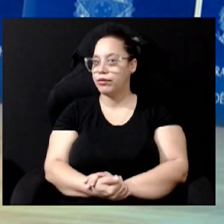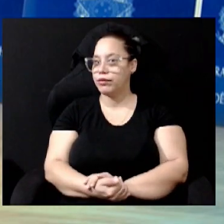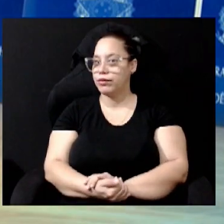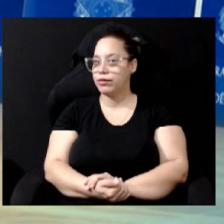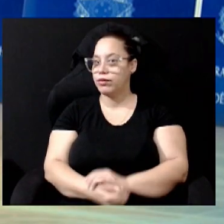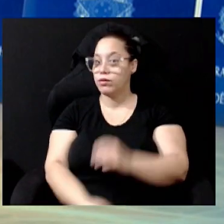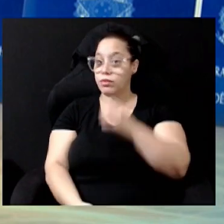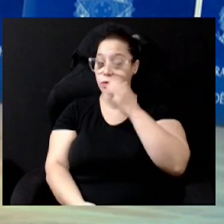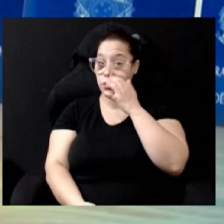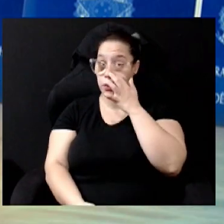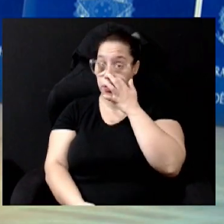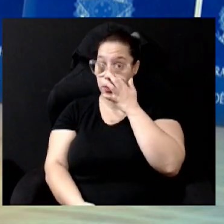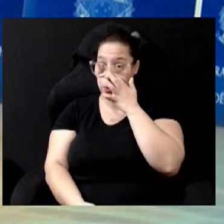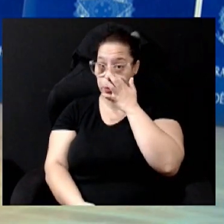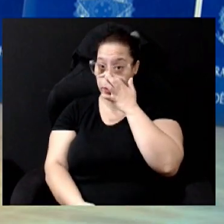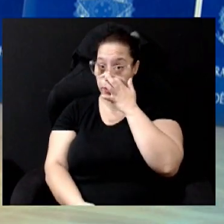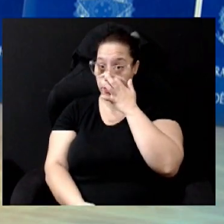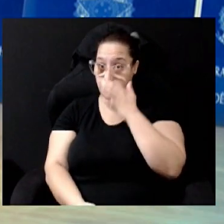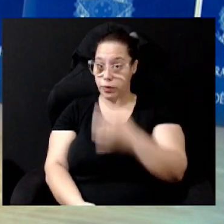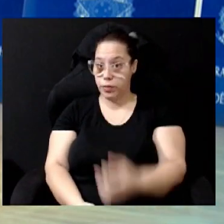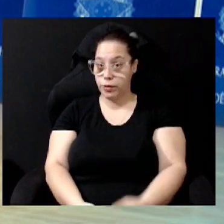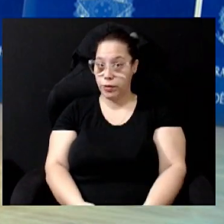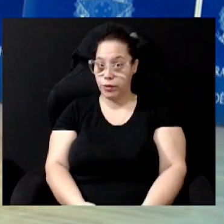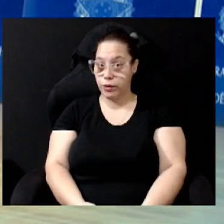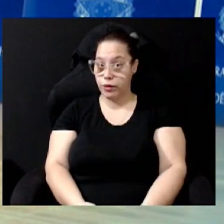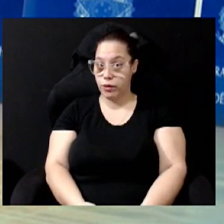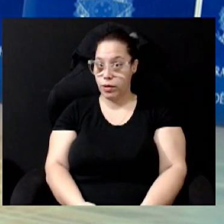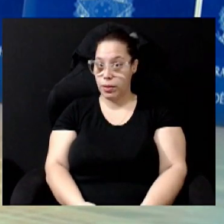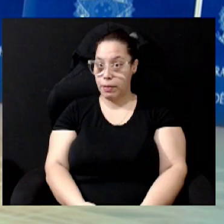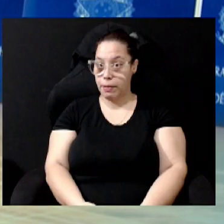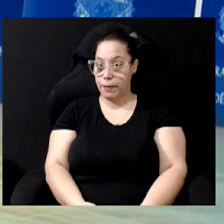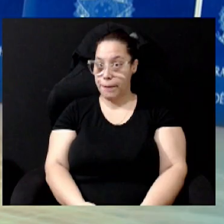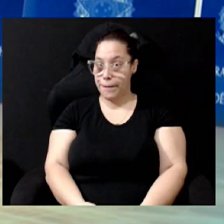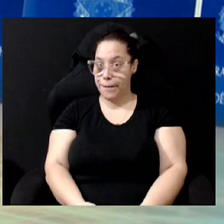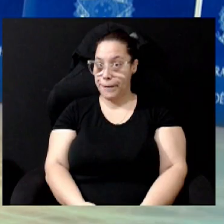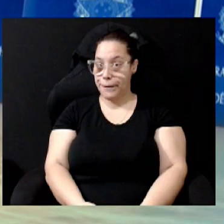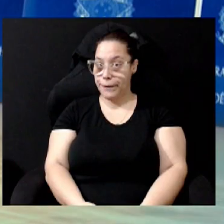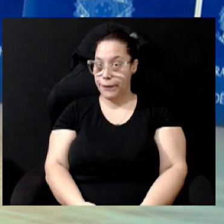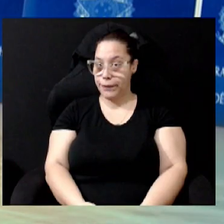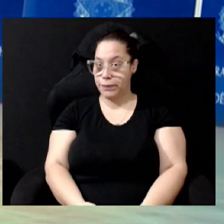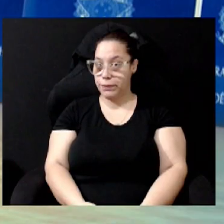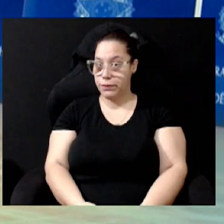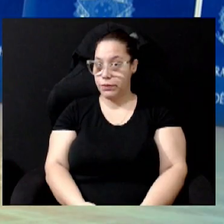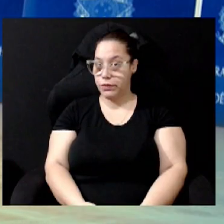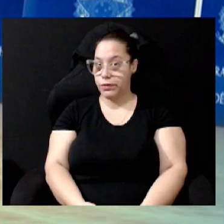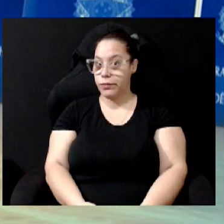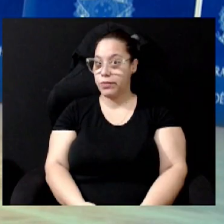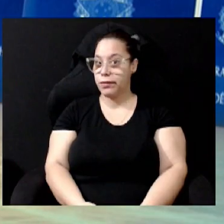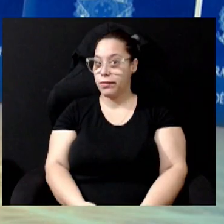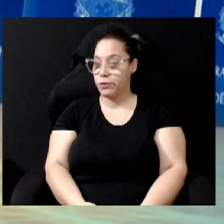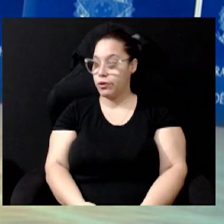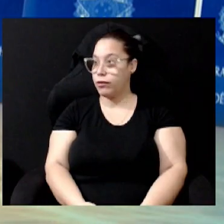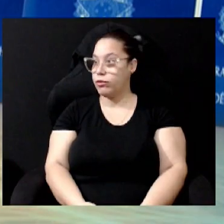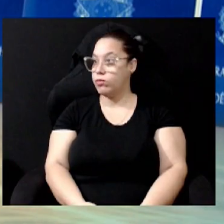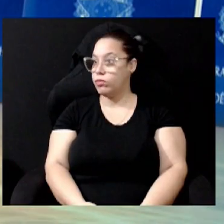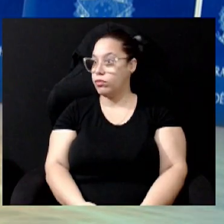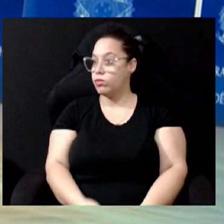obras, ajudante de padeiro, animador de eventos, Papai e Mamãe